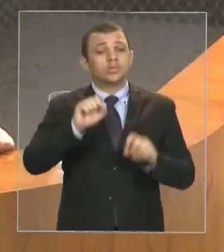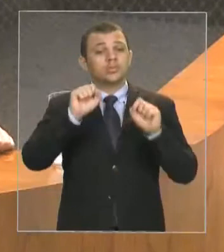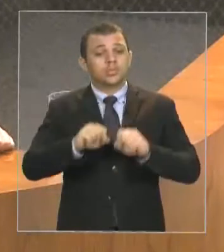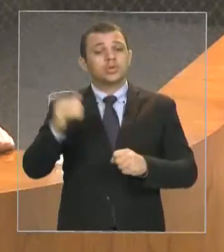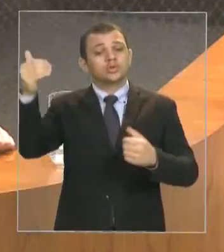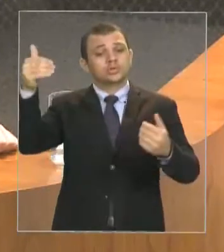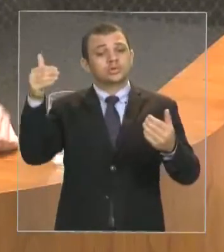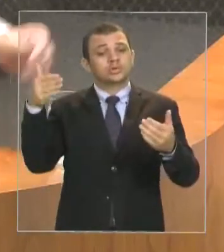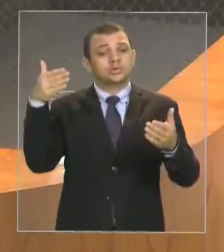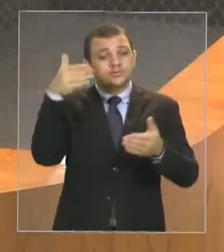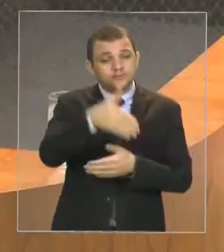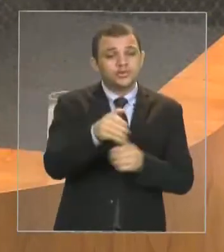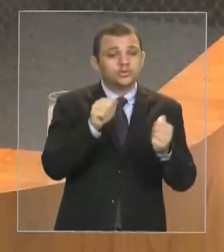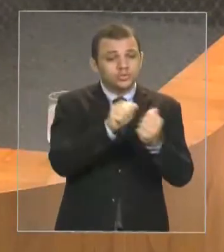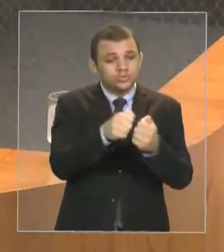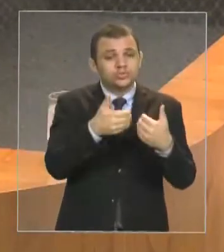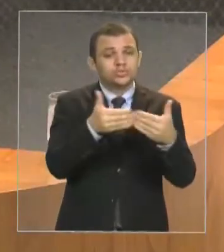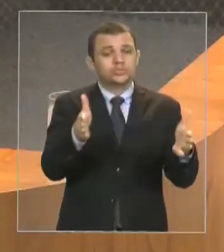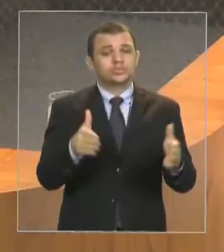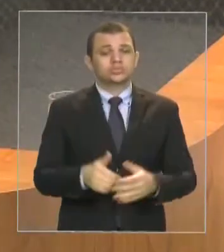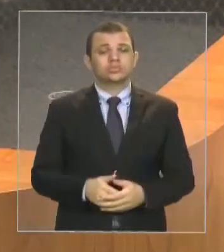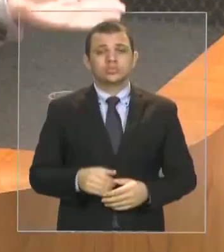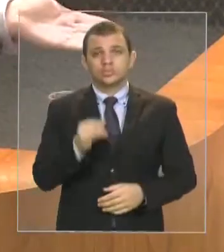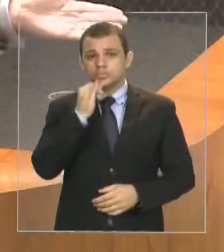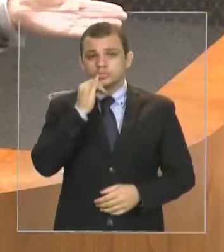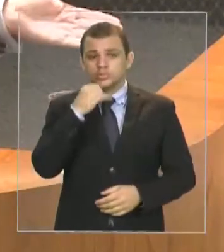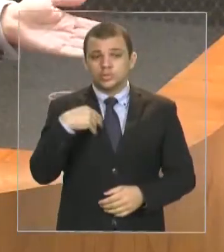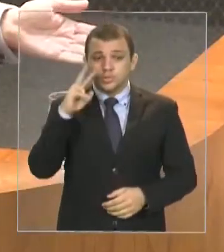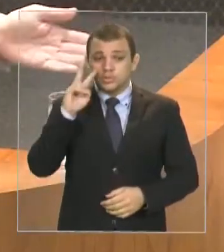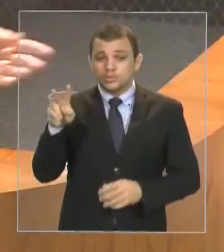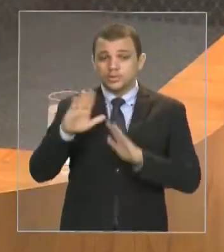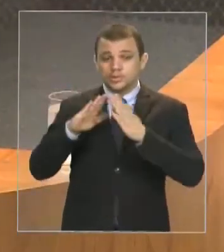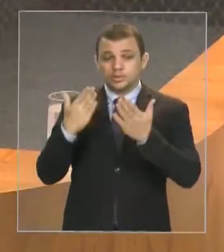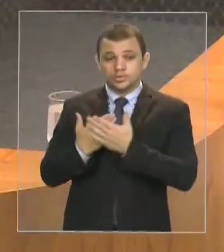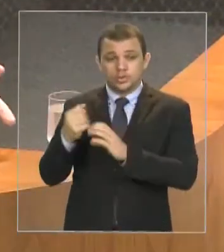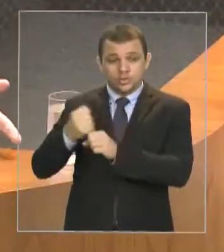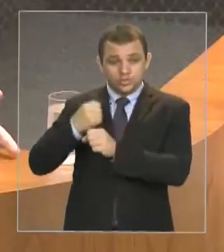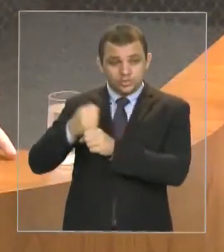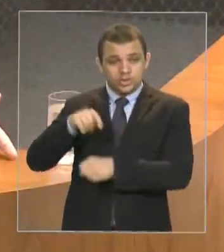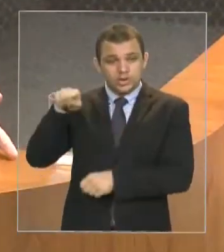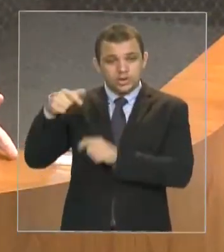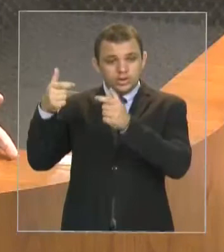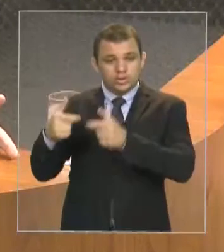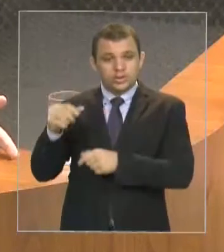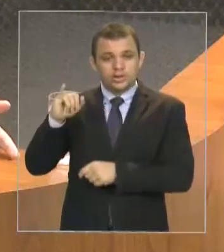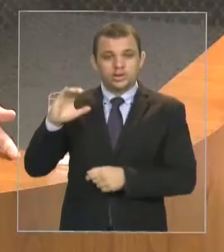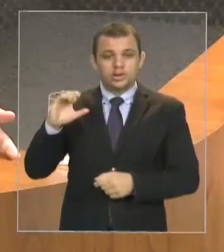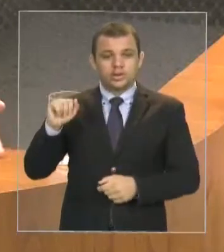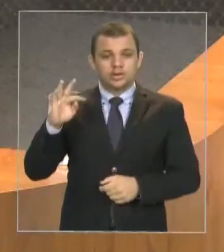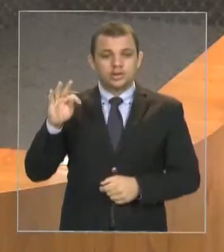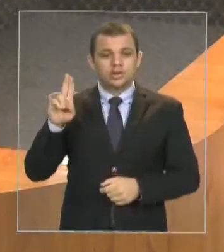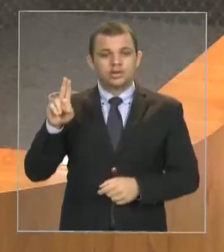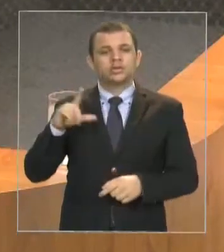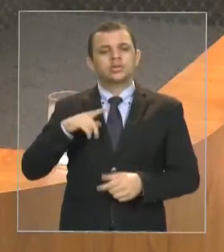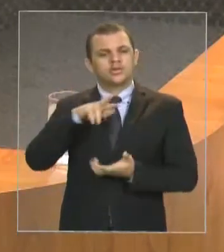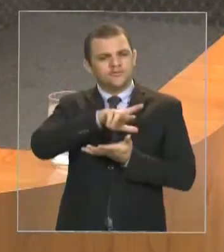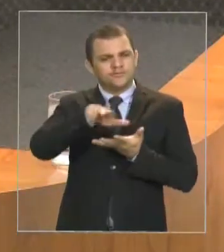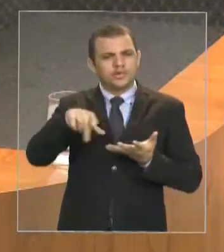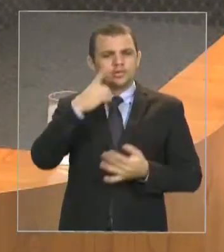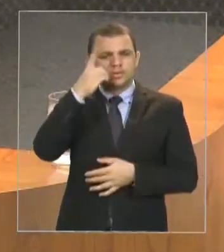presentes. Eu vi aqui uma escola construída em Icatu, por exemplo, que tem vários deputados votados lá, não vi a